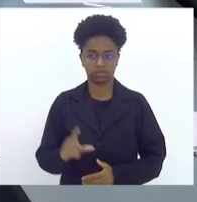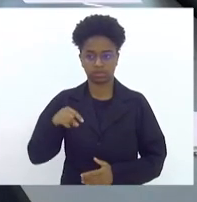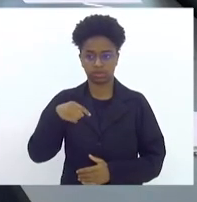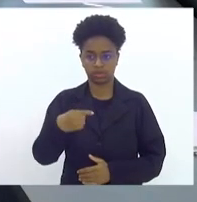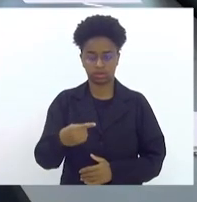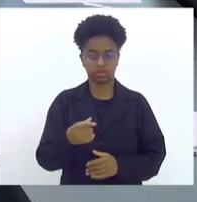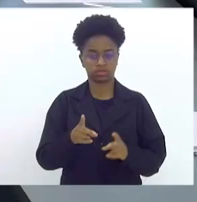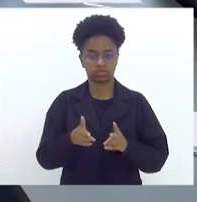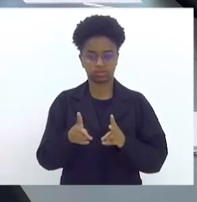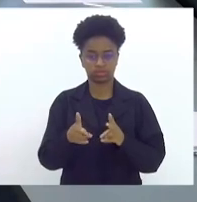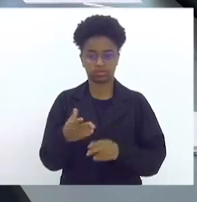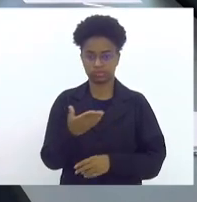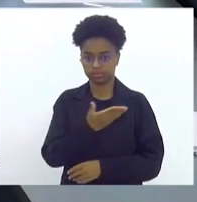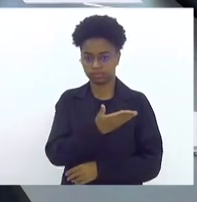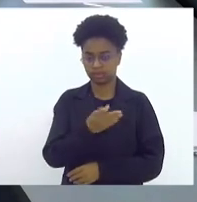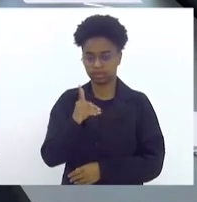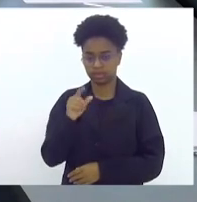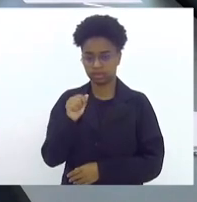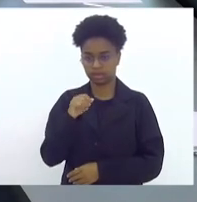uma outra coisa deputada